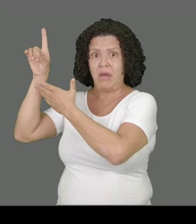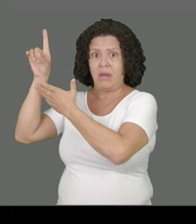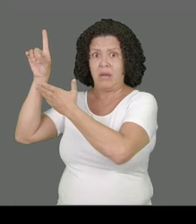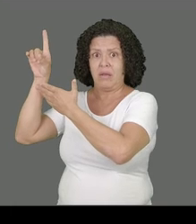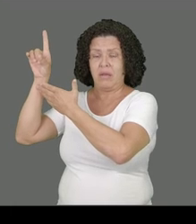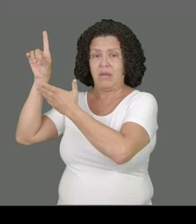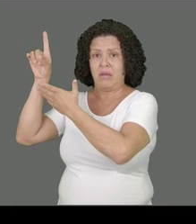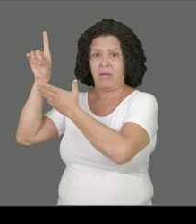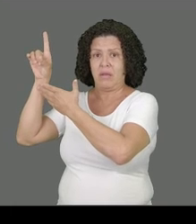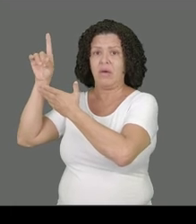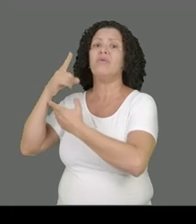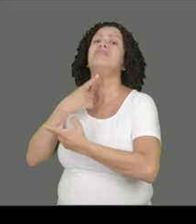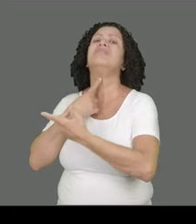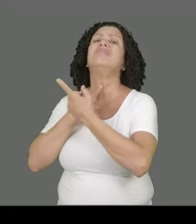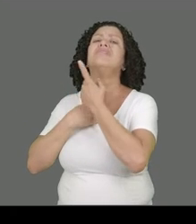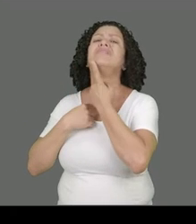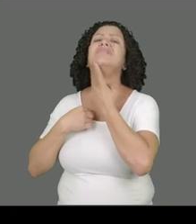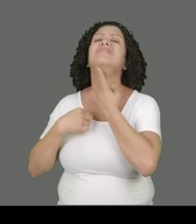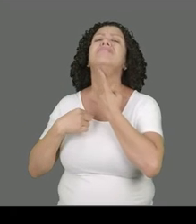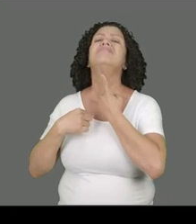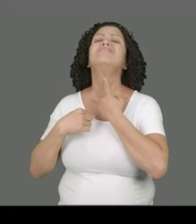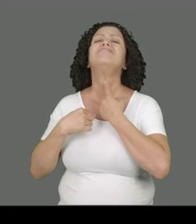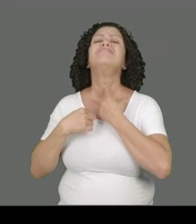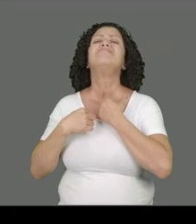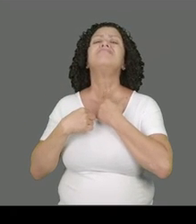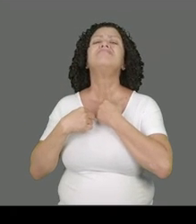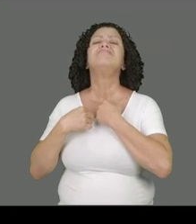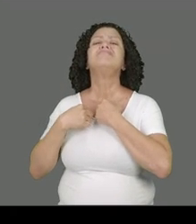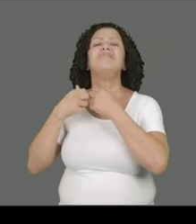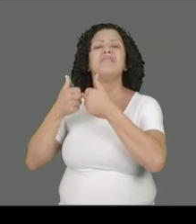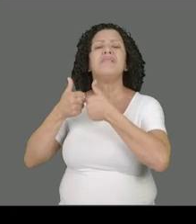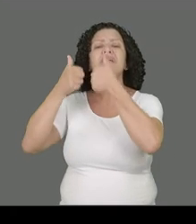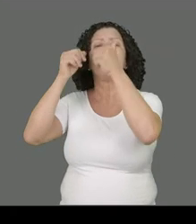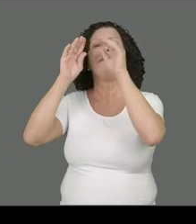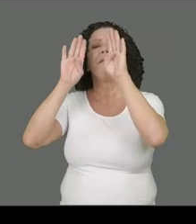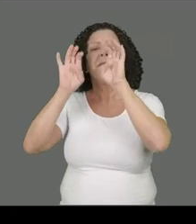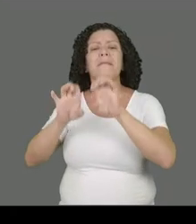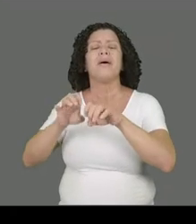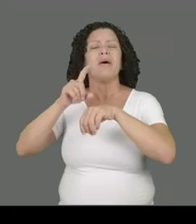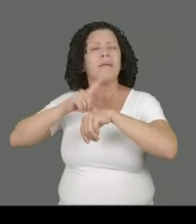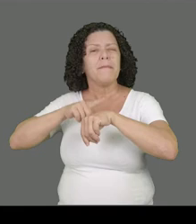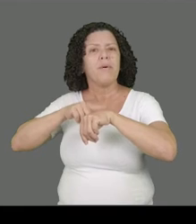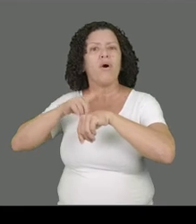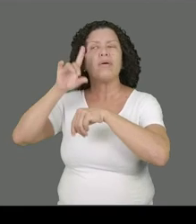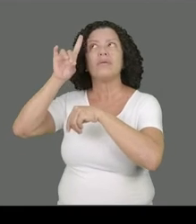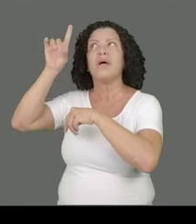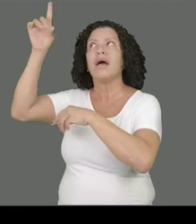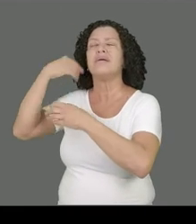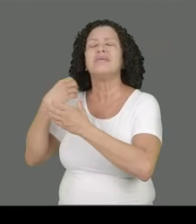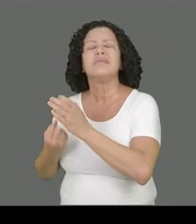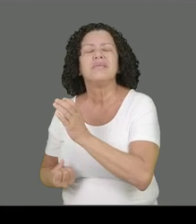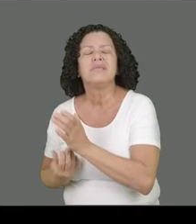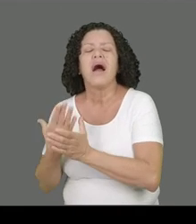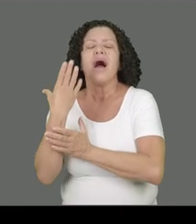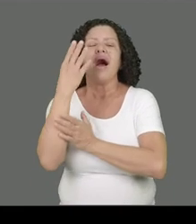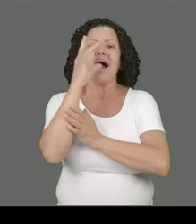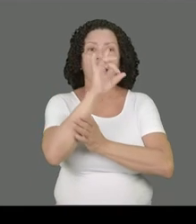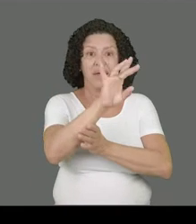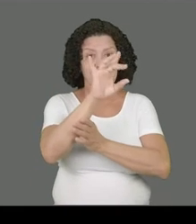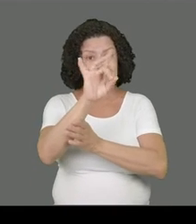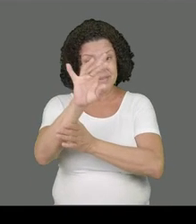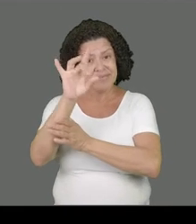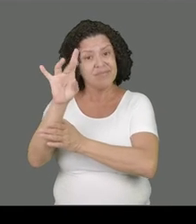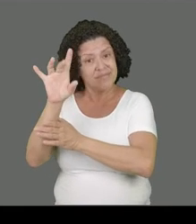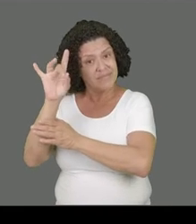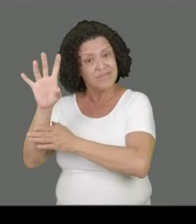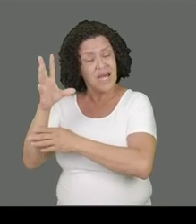Deus, ele nos outorgou o desejo incessante pelo melhor. No momento em que Deus nos criou